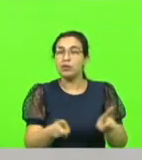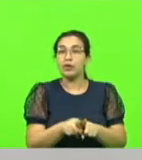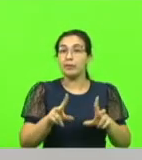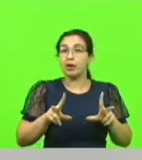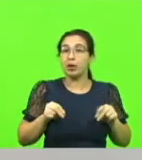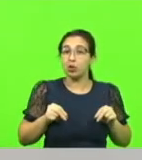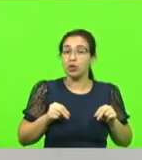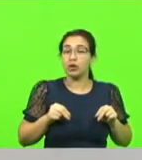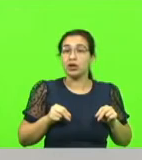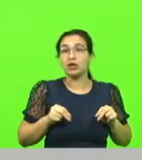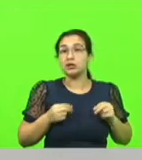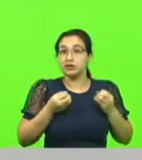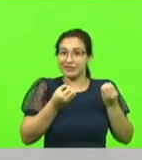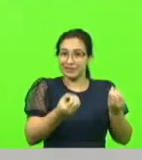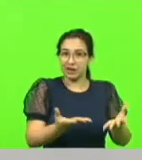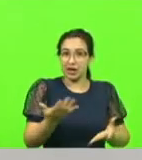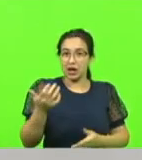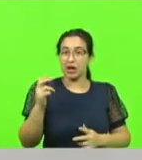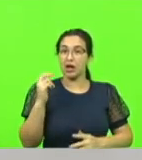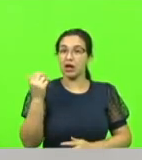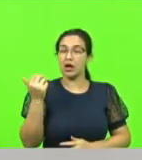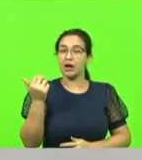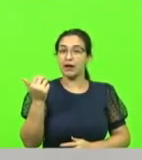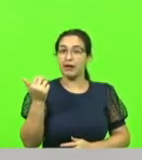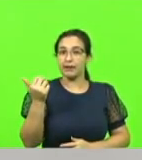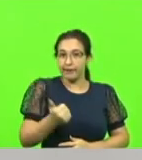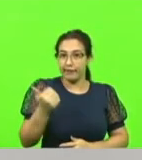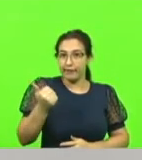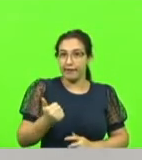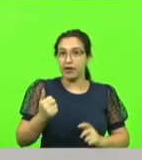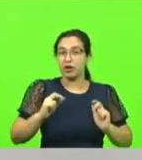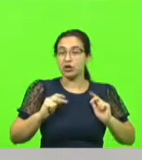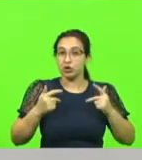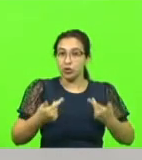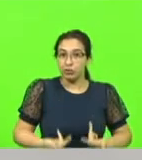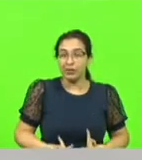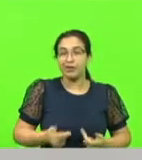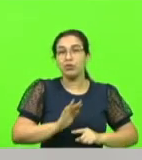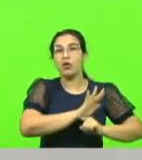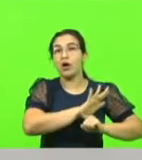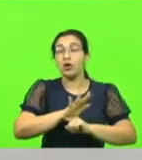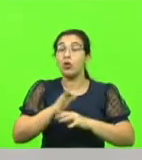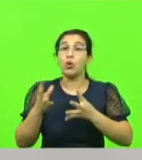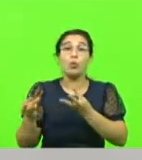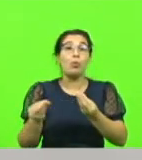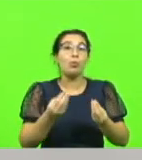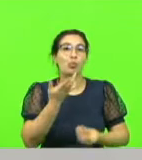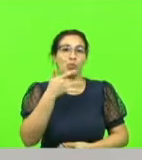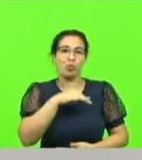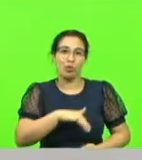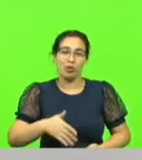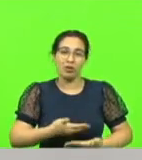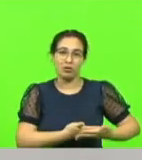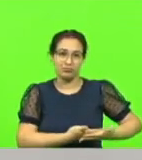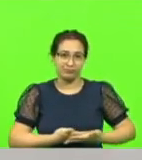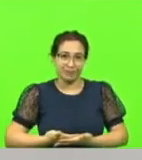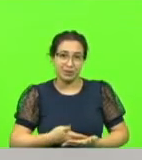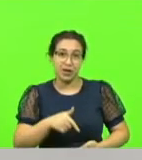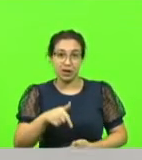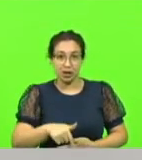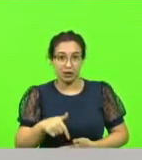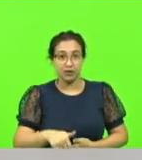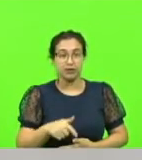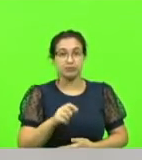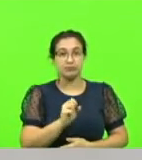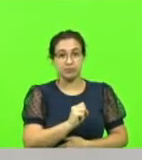doação de leite humano, pois este é um gesto de vida que salva muitas crianças, muitas pessoas aqui no estado de Santa Catarina.